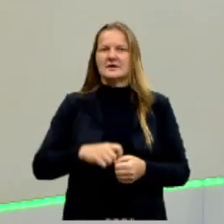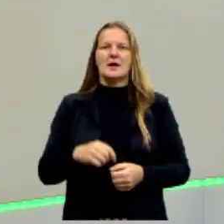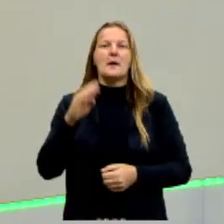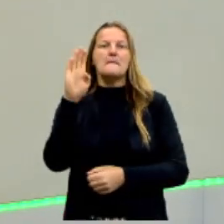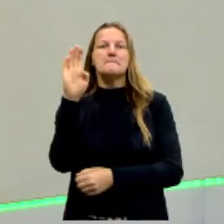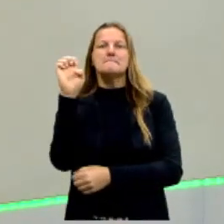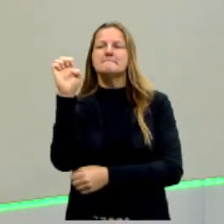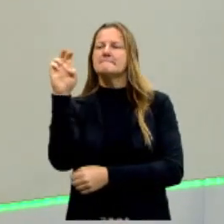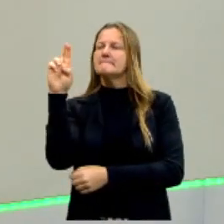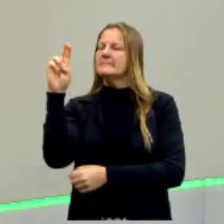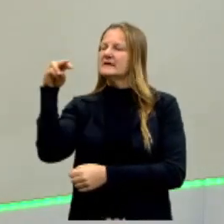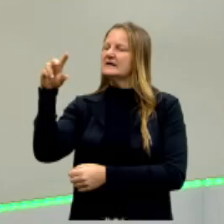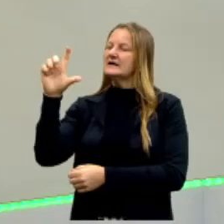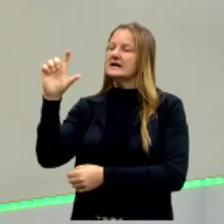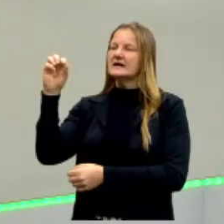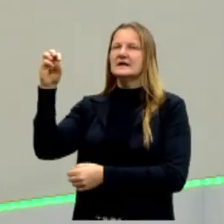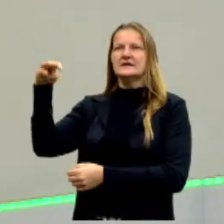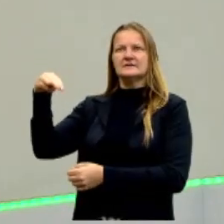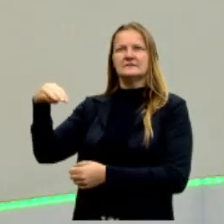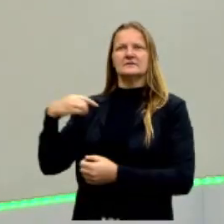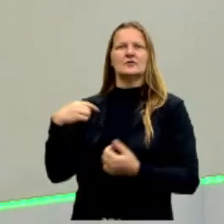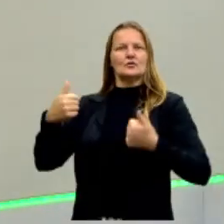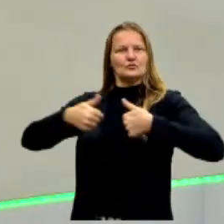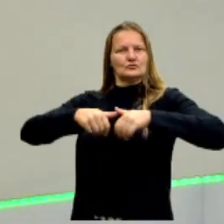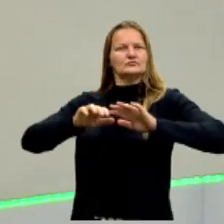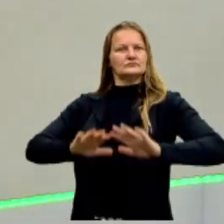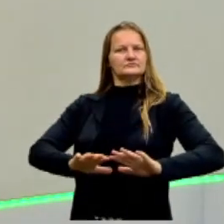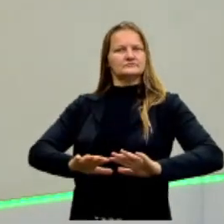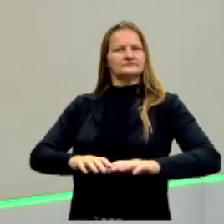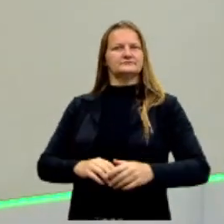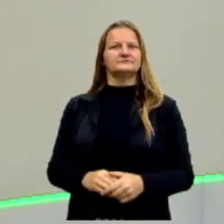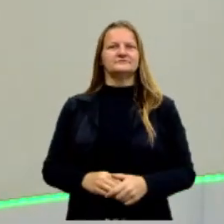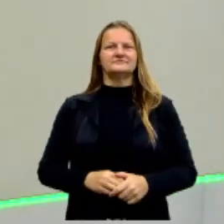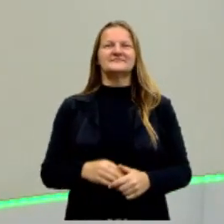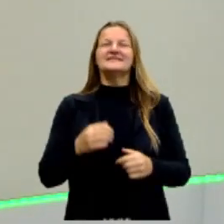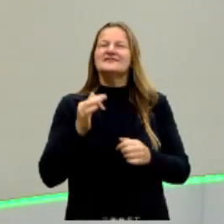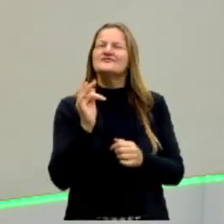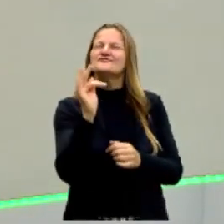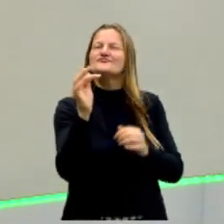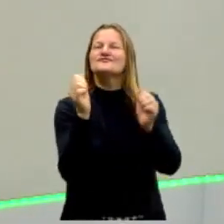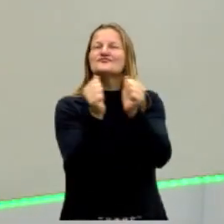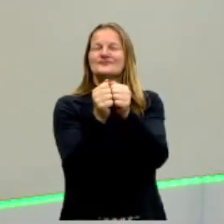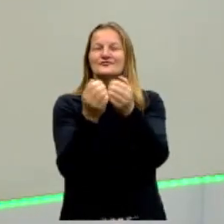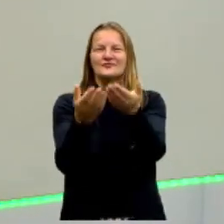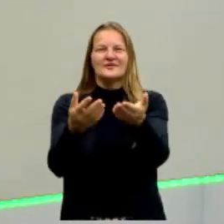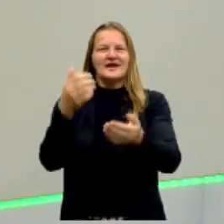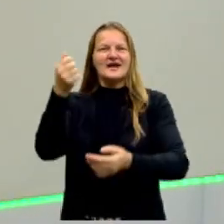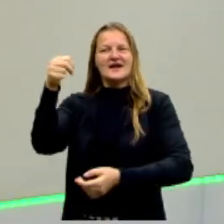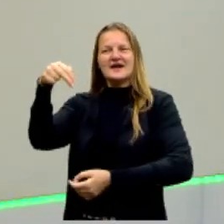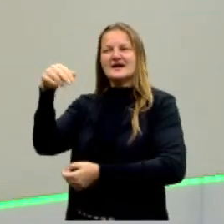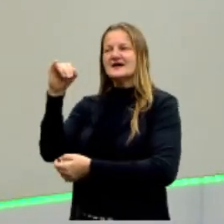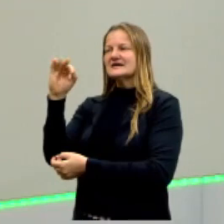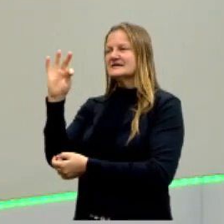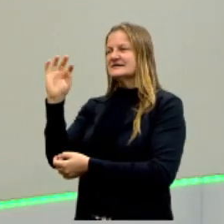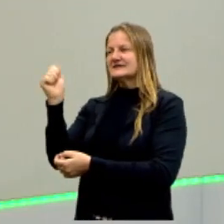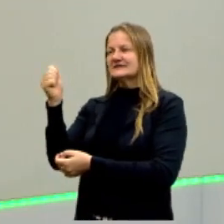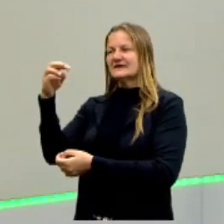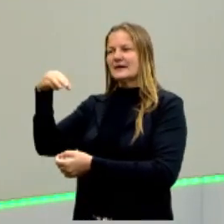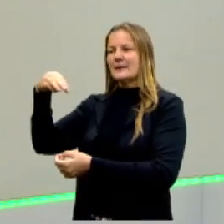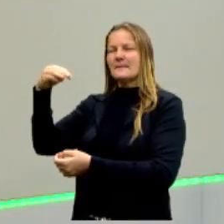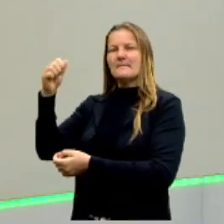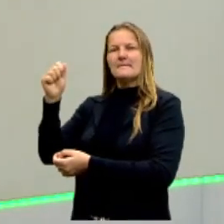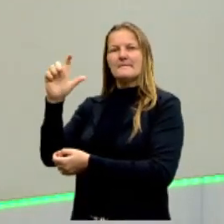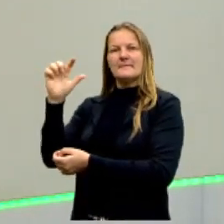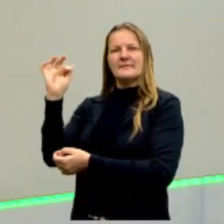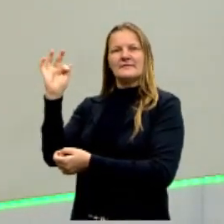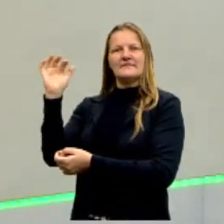Berlim está aqui estou aqui e estarei aí Anita mafaltti